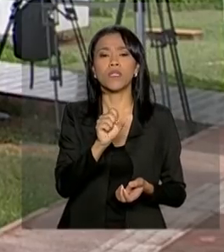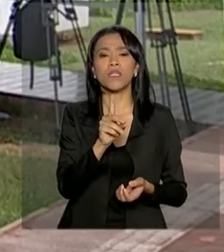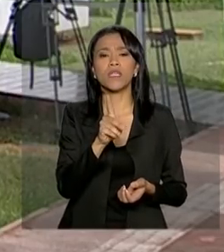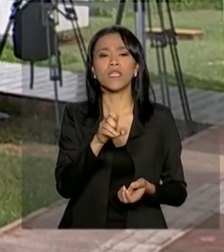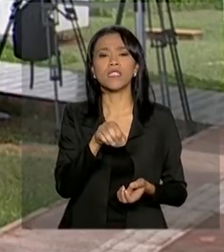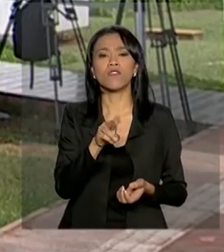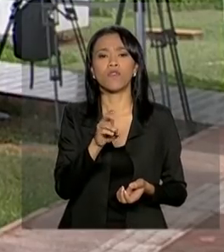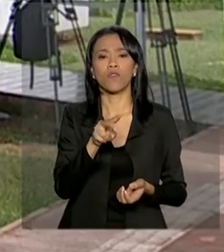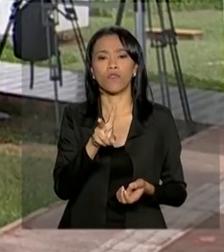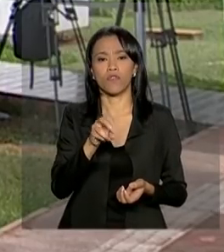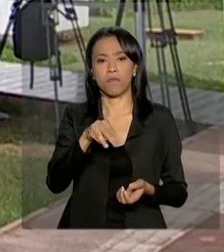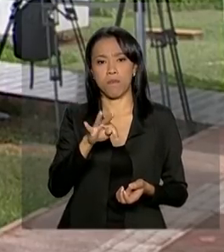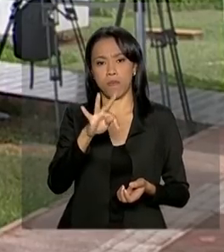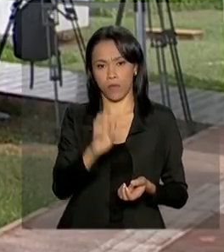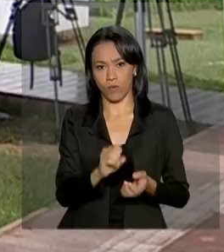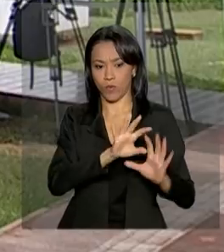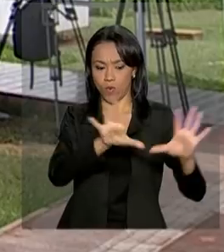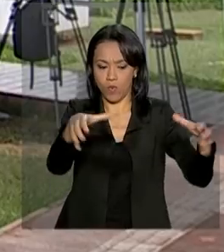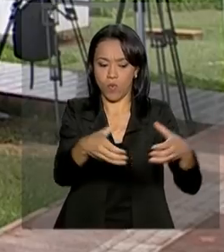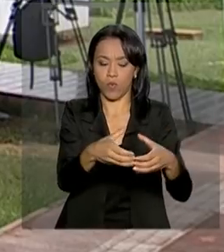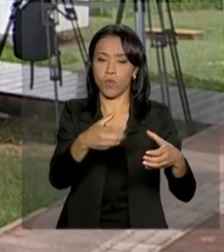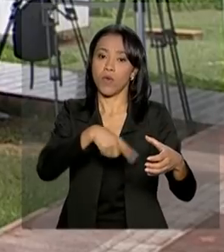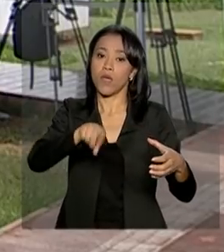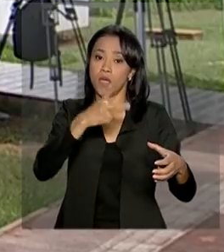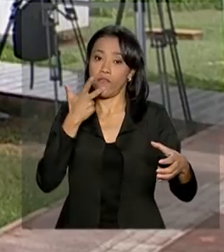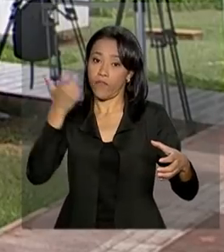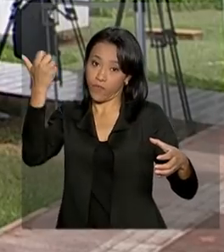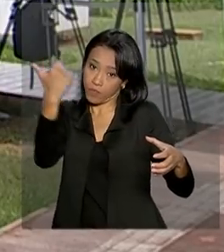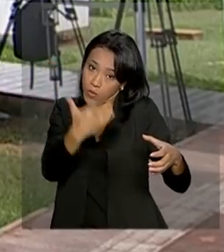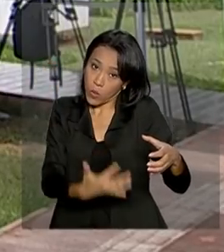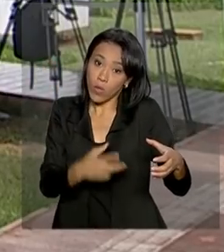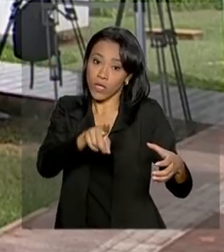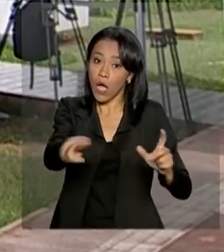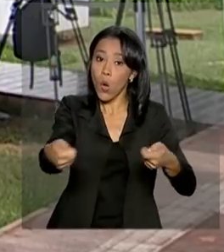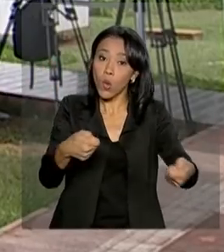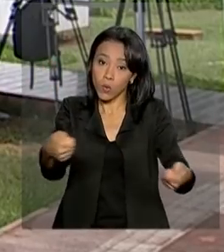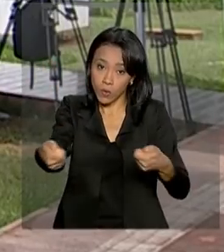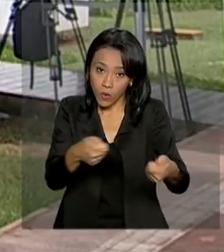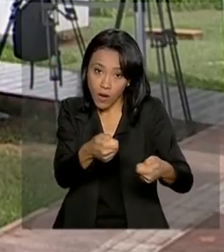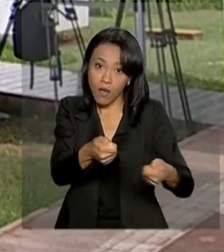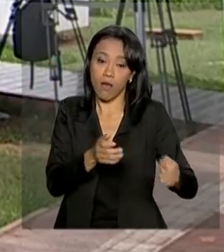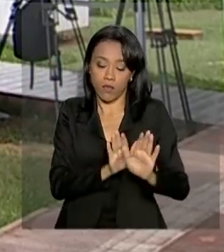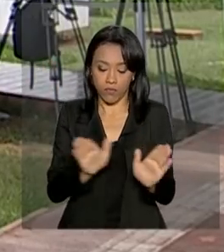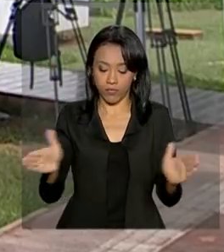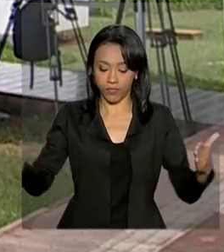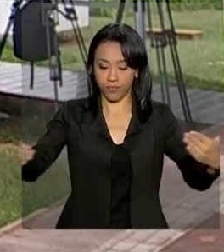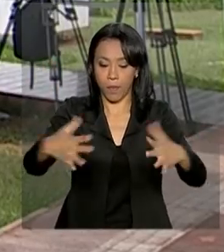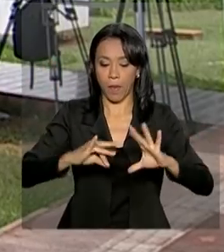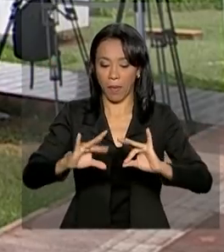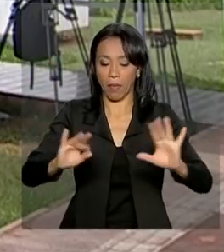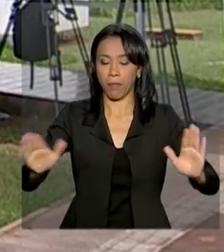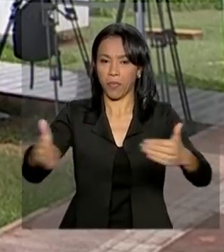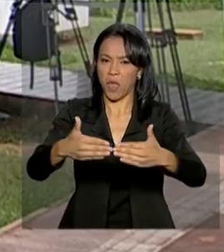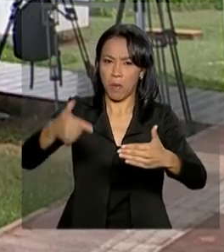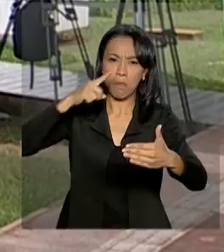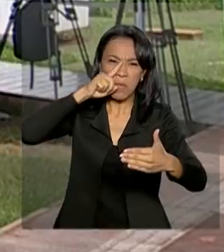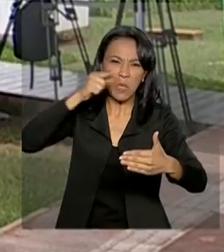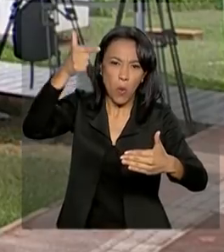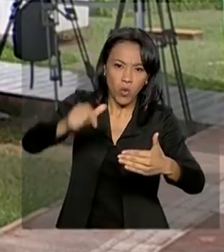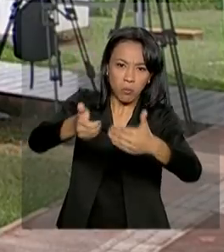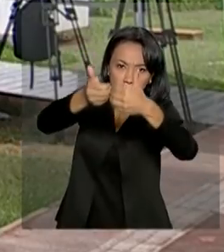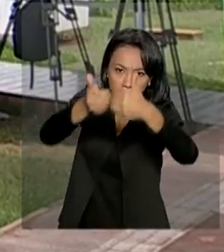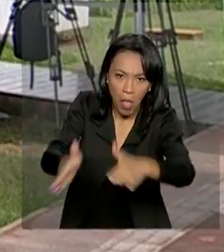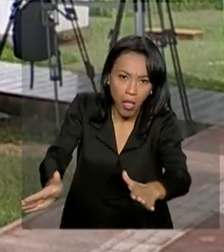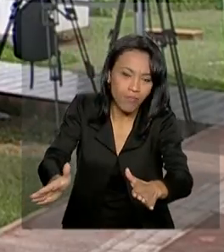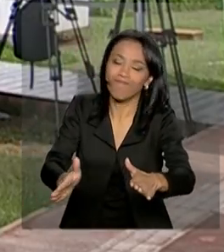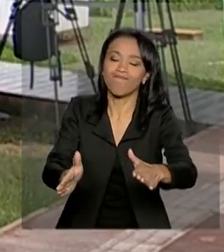havia afirmado que a barragem em Brumadinho está controlada e não há risco de novo rompimento. O ministro